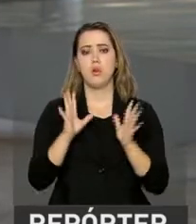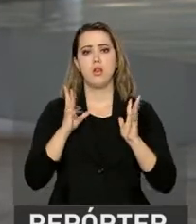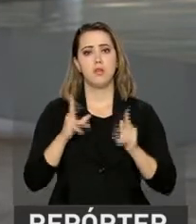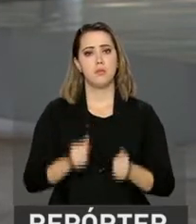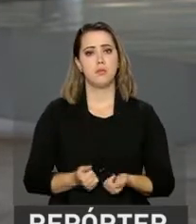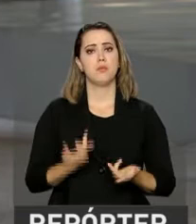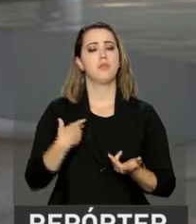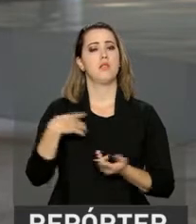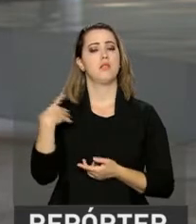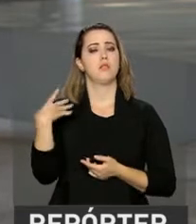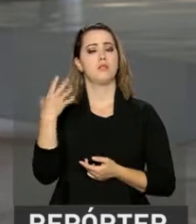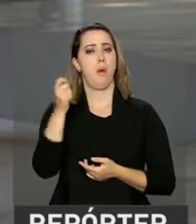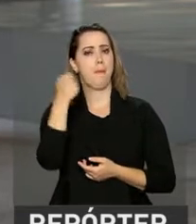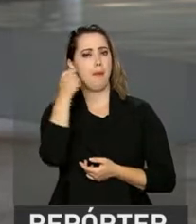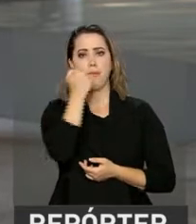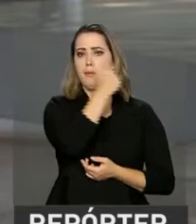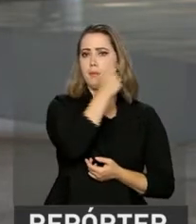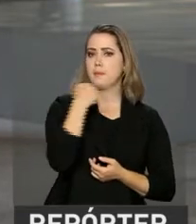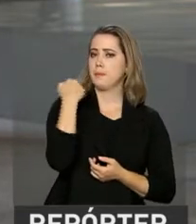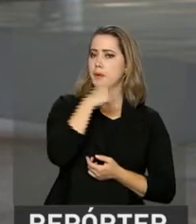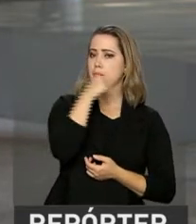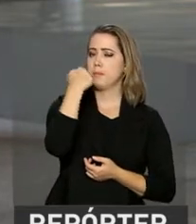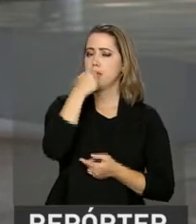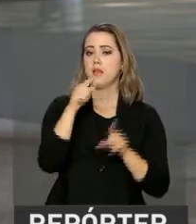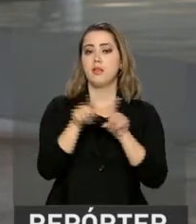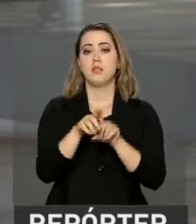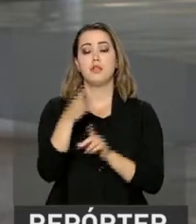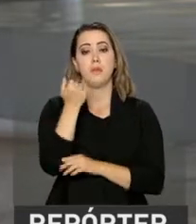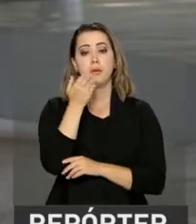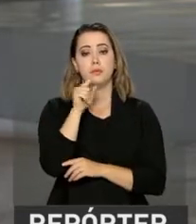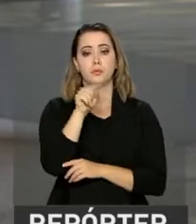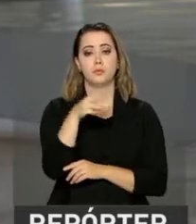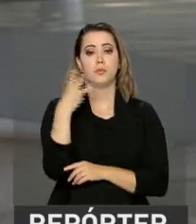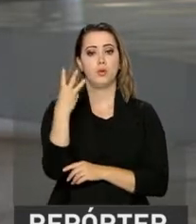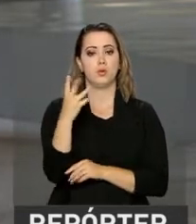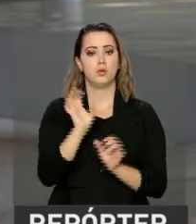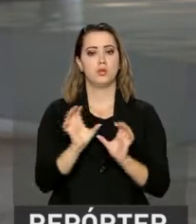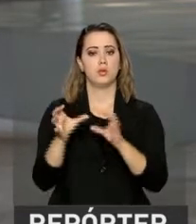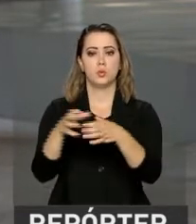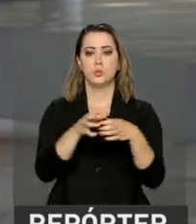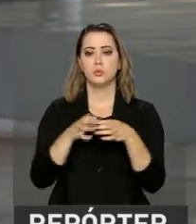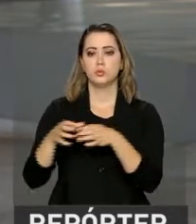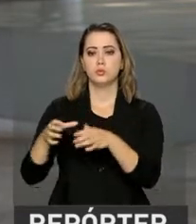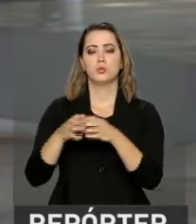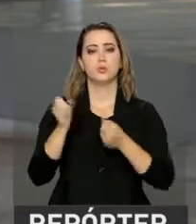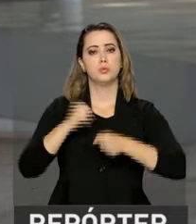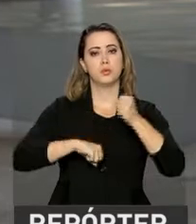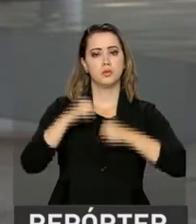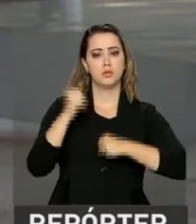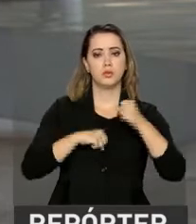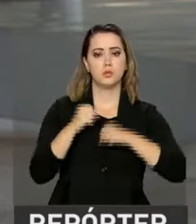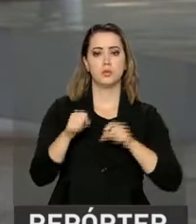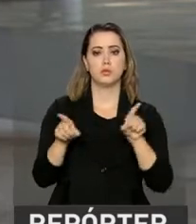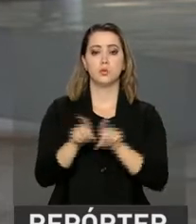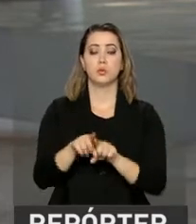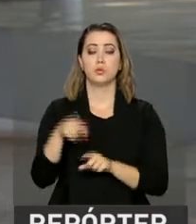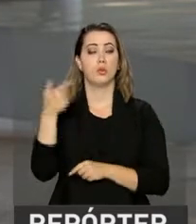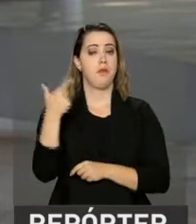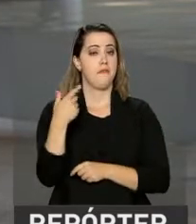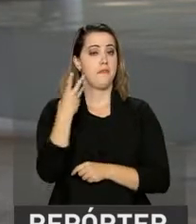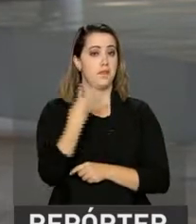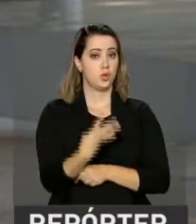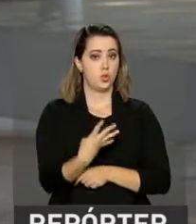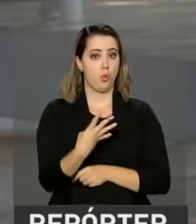e beleza e produtos alimentícios os três grandes segmentos da indústria que englobam esses vinte e quatro